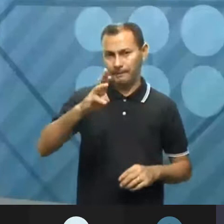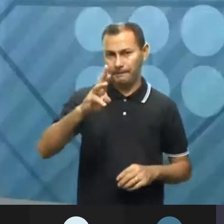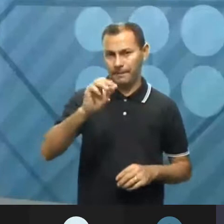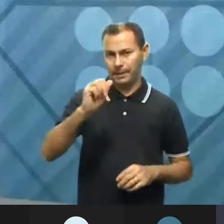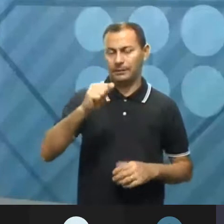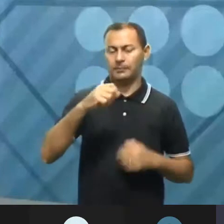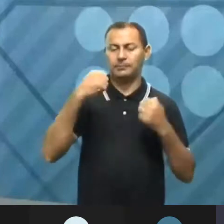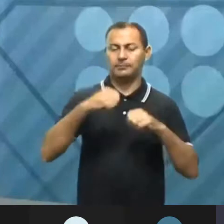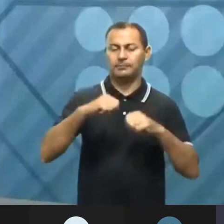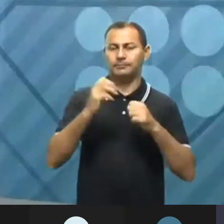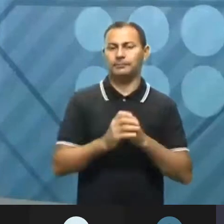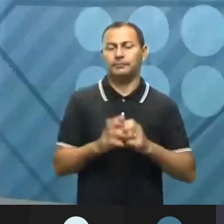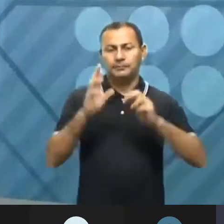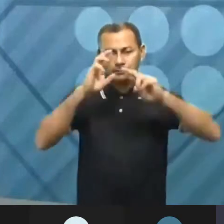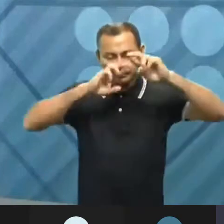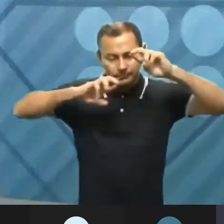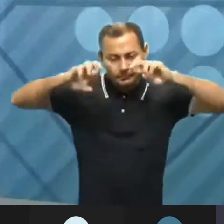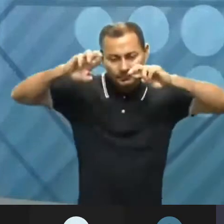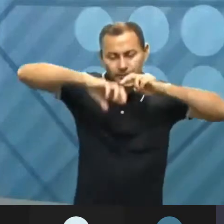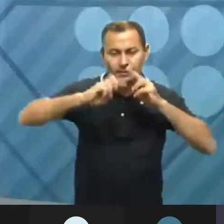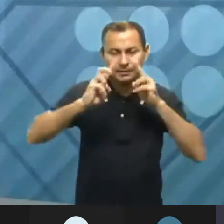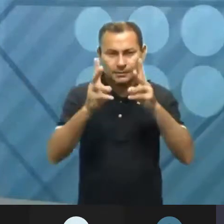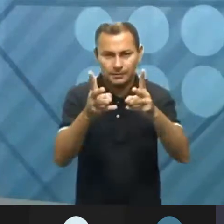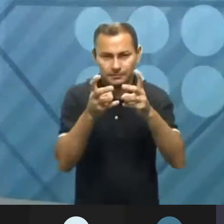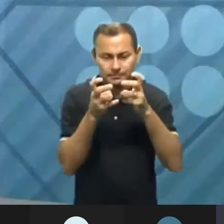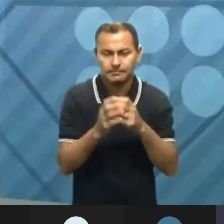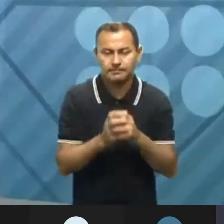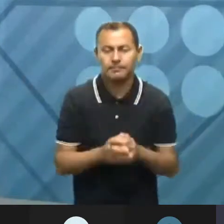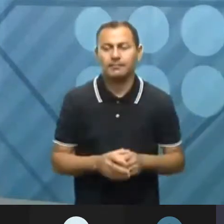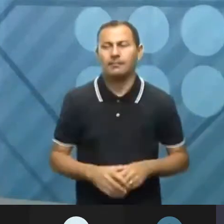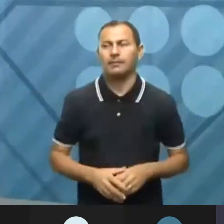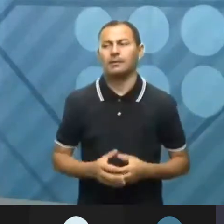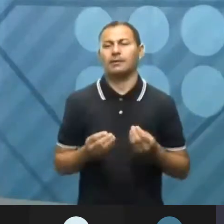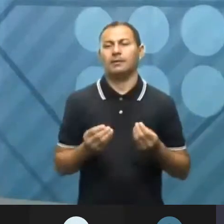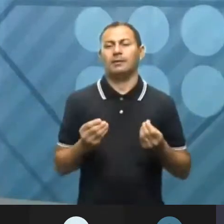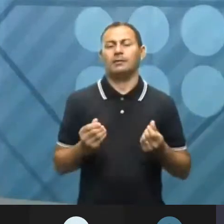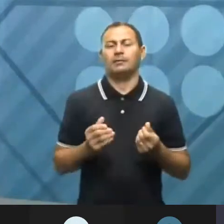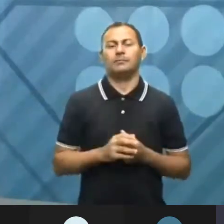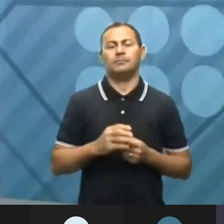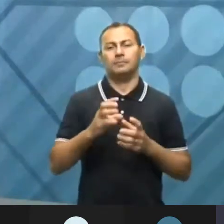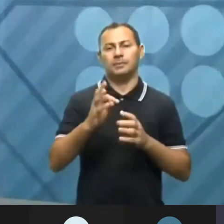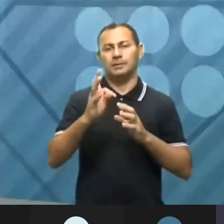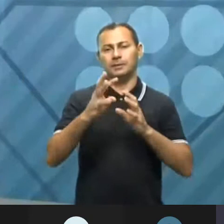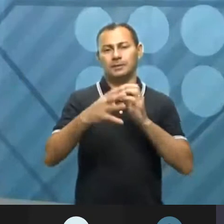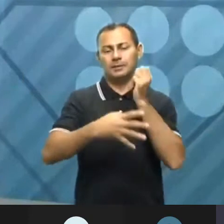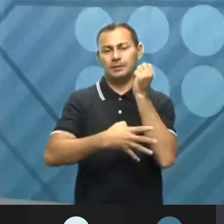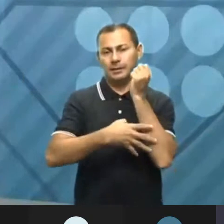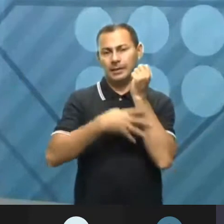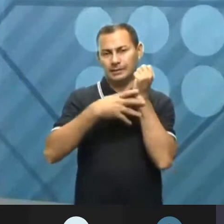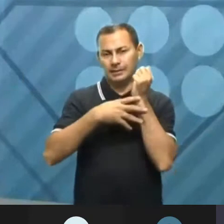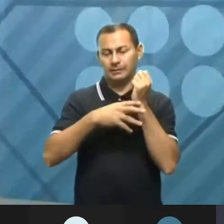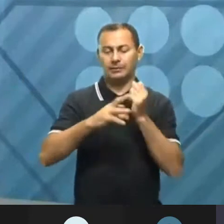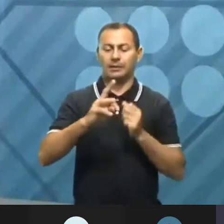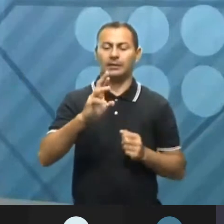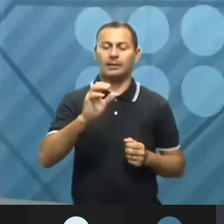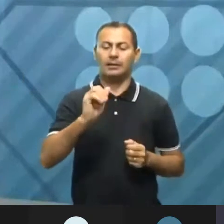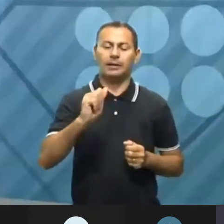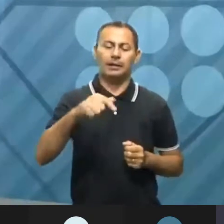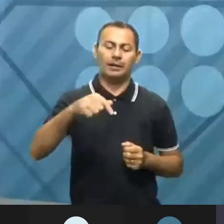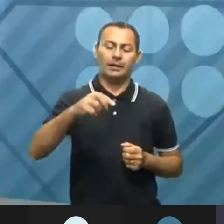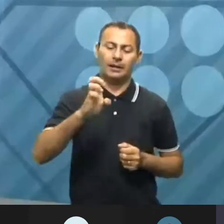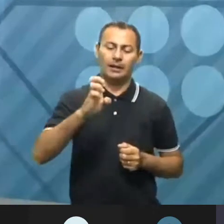as estruturas que precisam ser observadas, identificadas no tecido da traqueia, tá? Então, a gente observa,